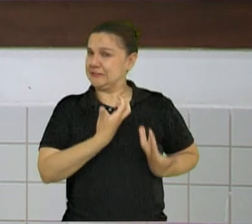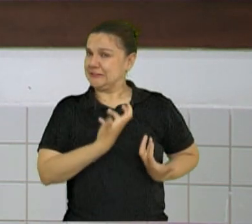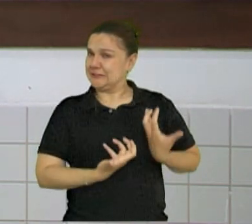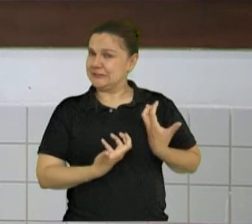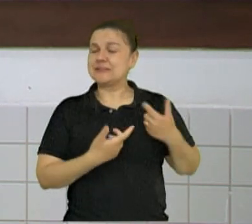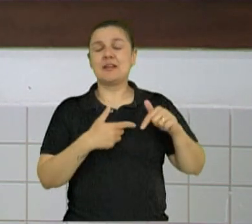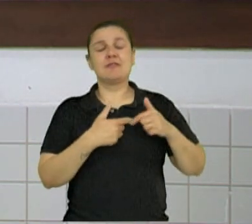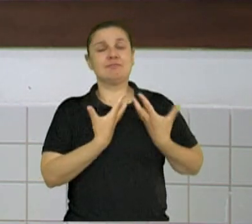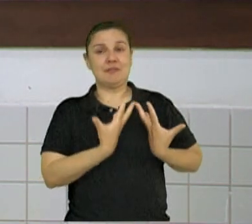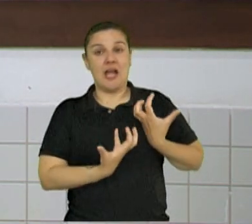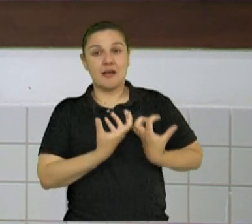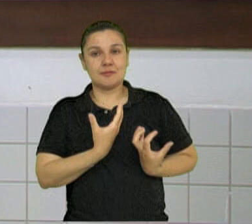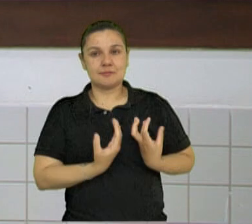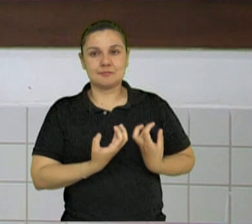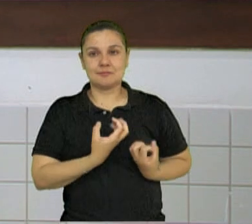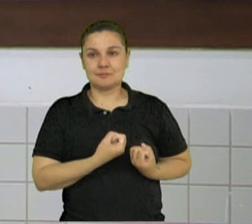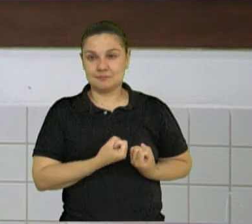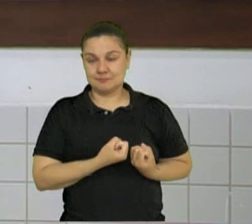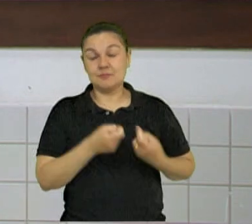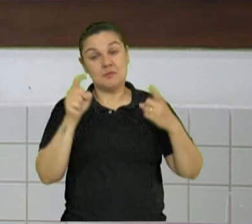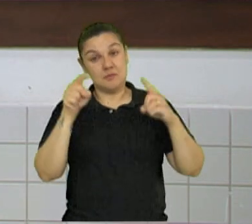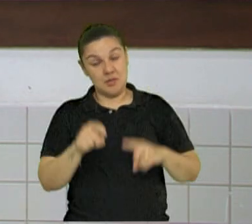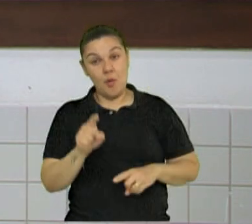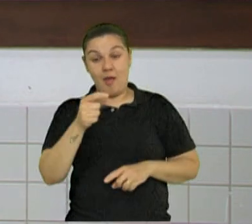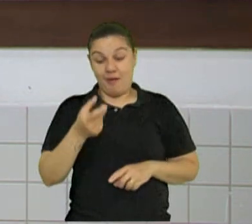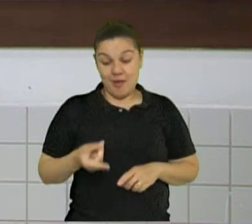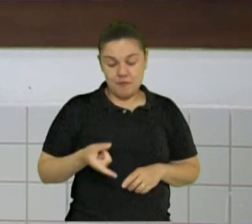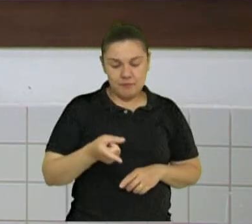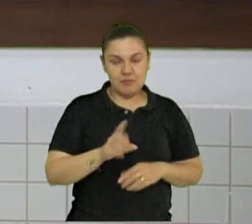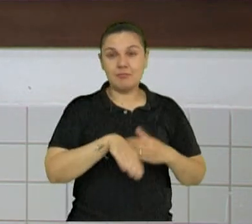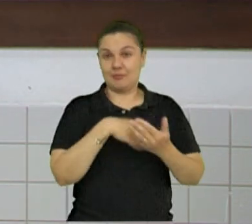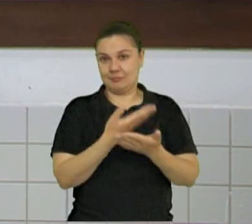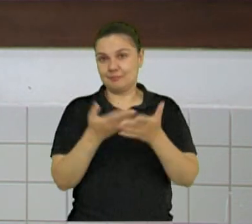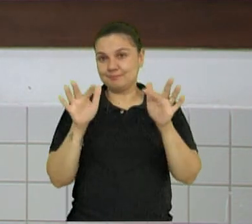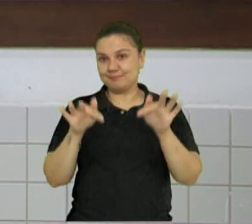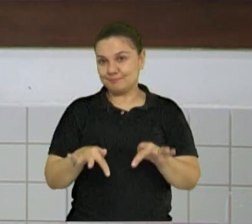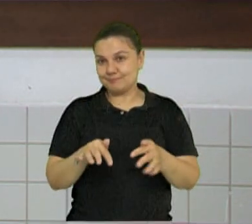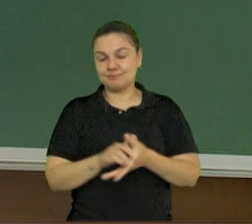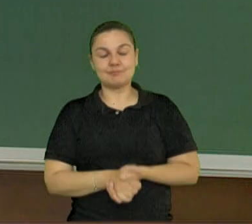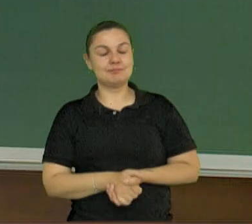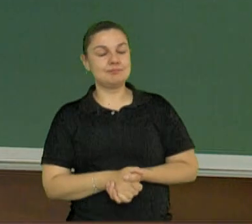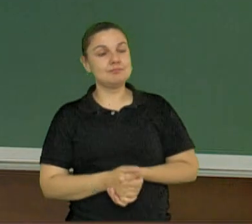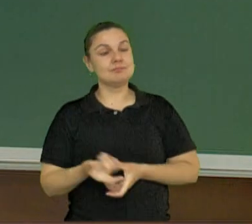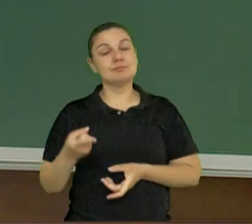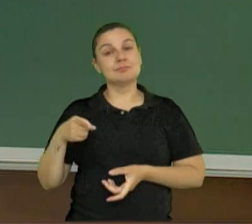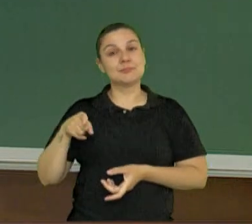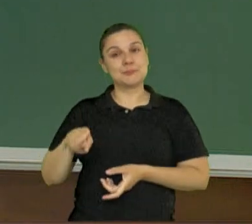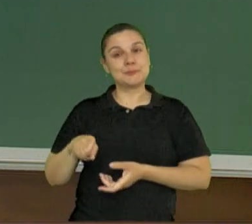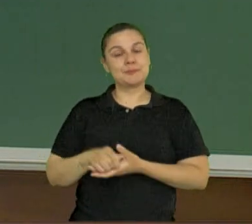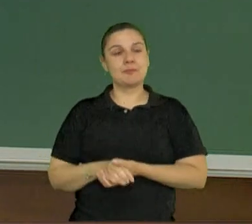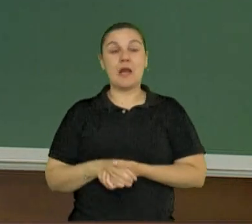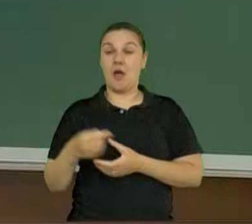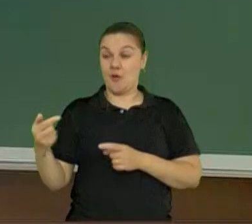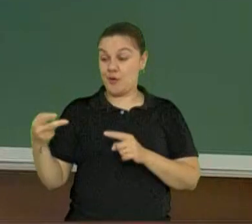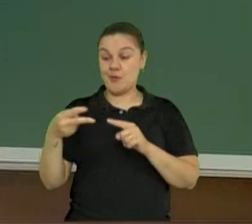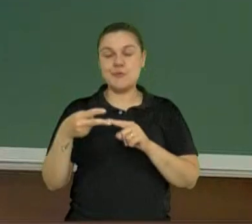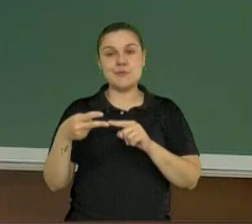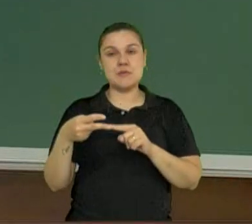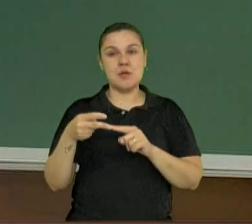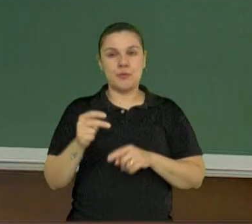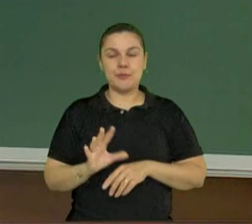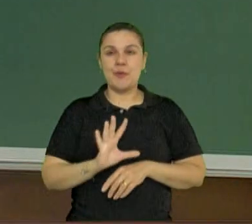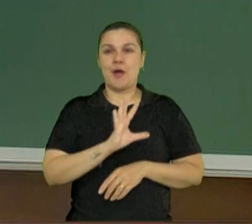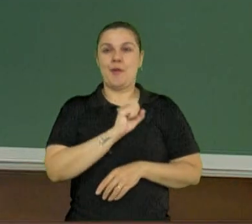ser que acabe, por isso que seja infinito enquanto dure. Já o nosso segundo, ele pensa o amor